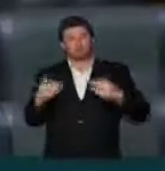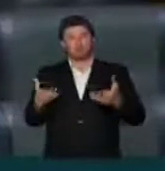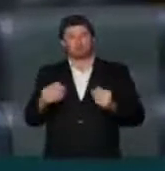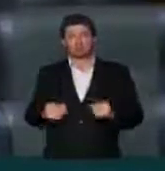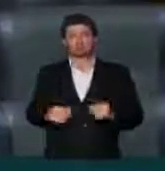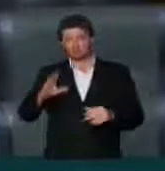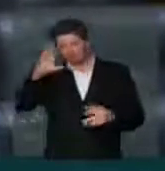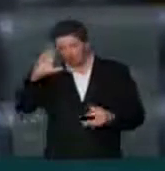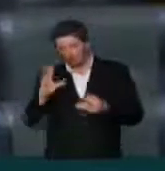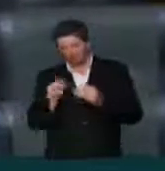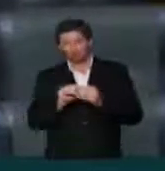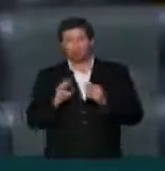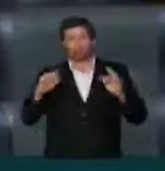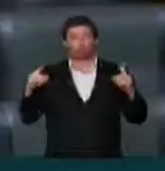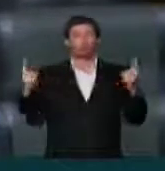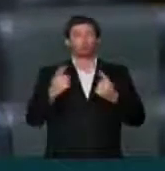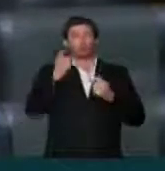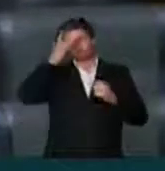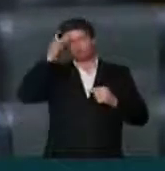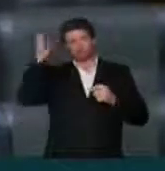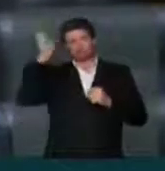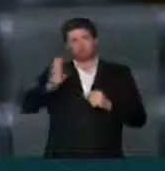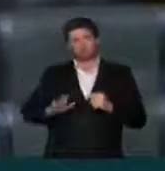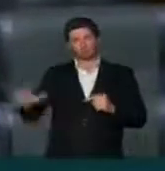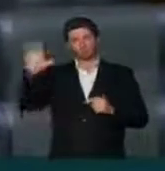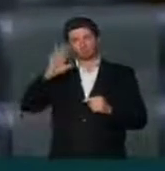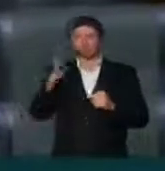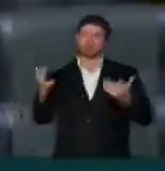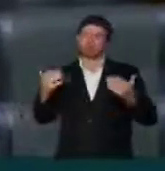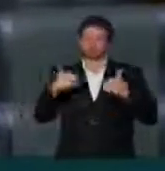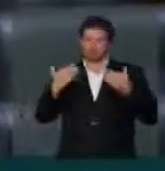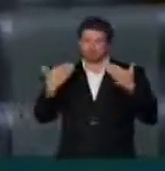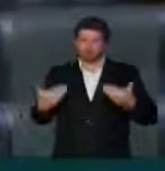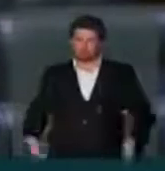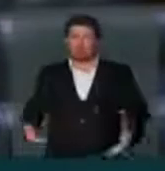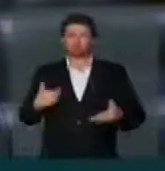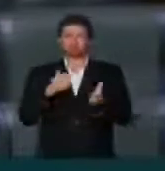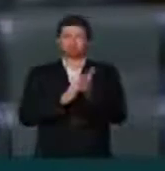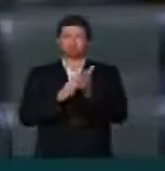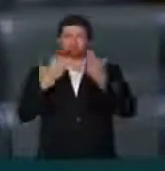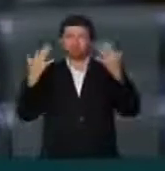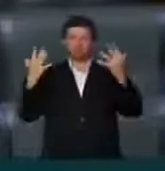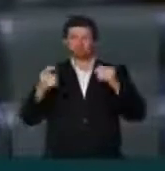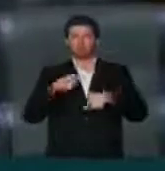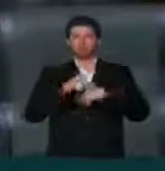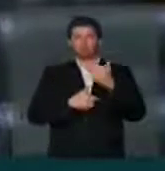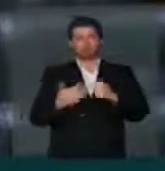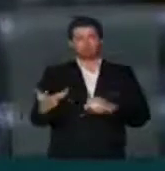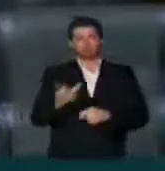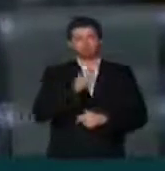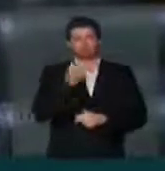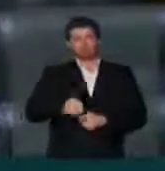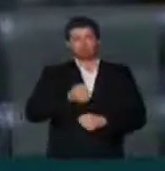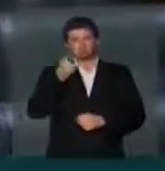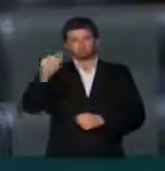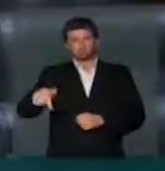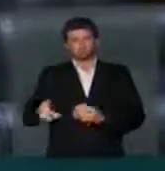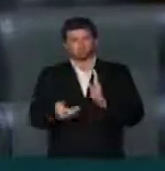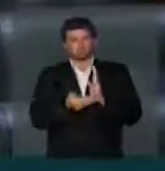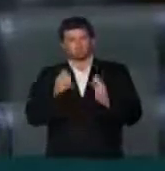a compreensão de todo o povo brasileiro. Então eu quero aqui lhe parabenizar pelo excelente trabalho que você tem feito nessa